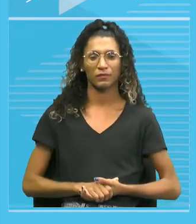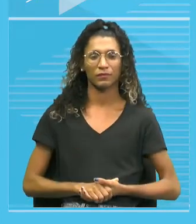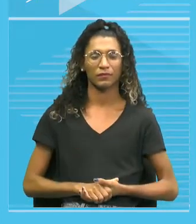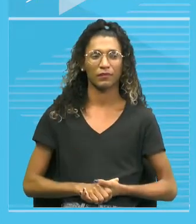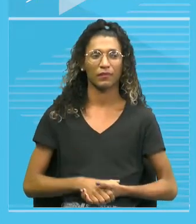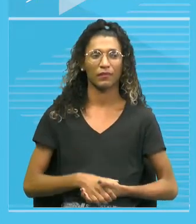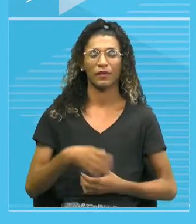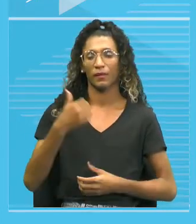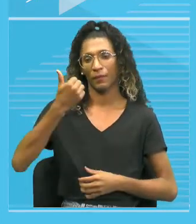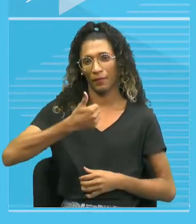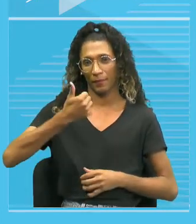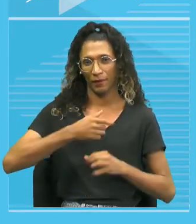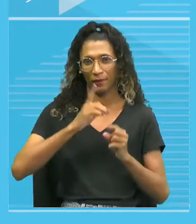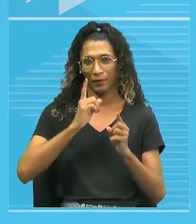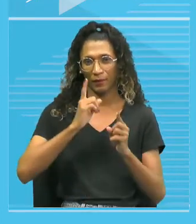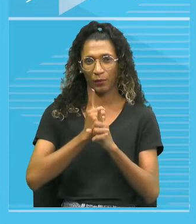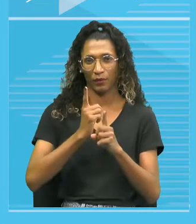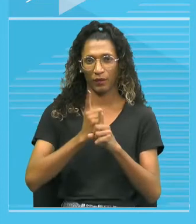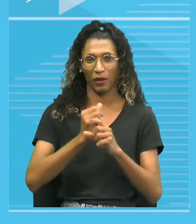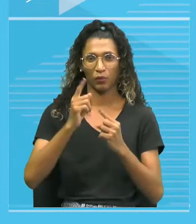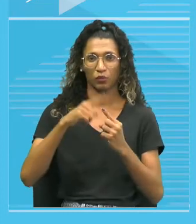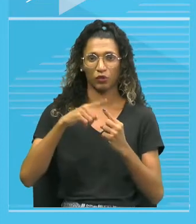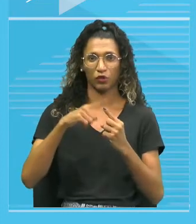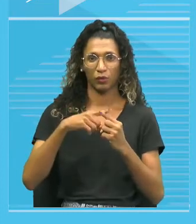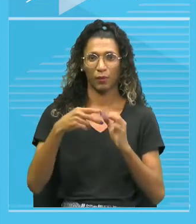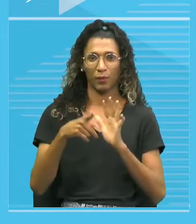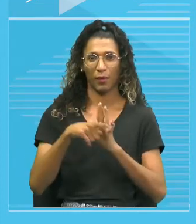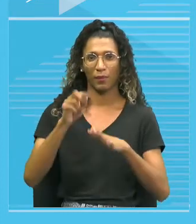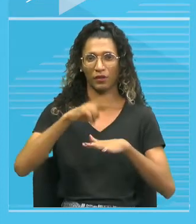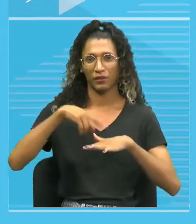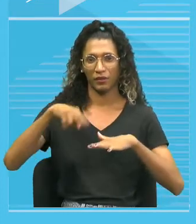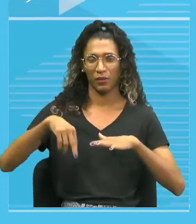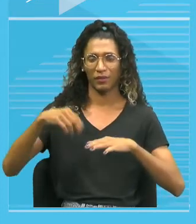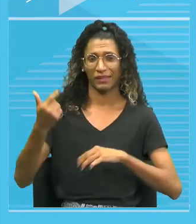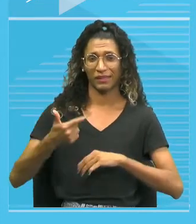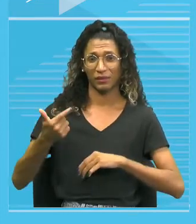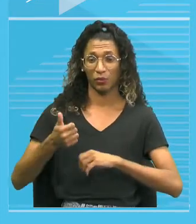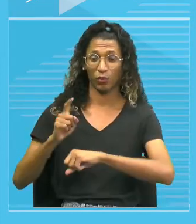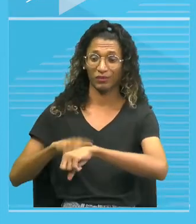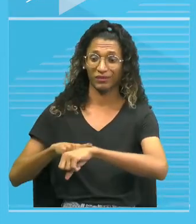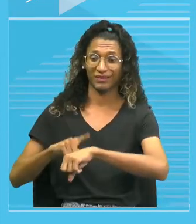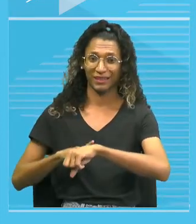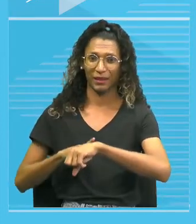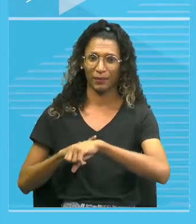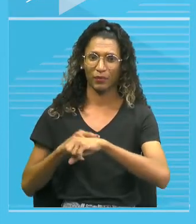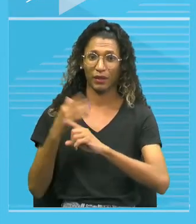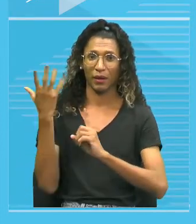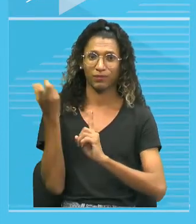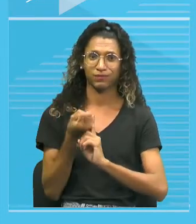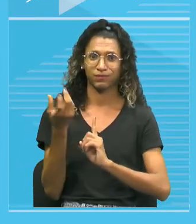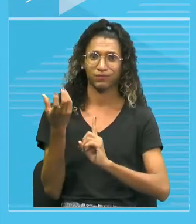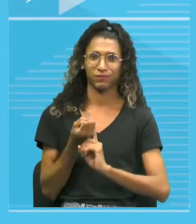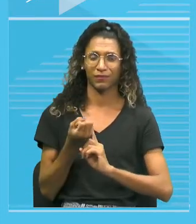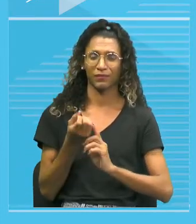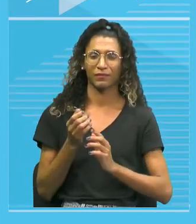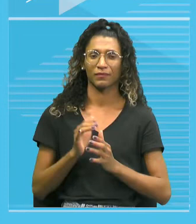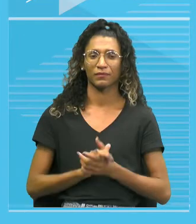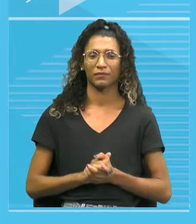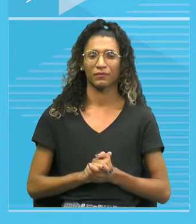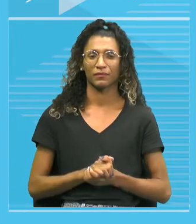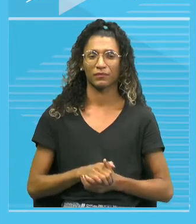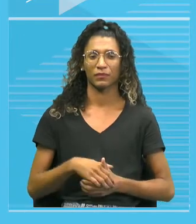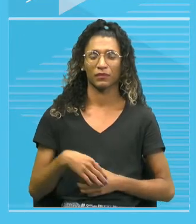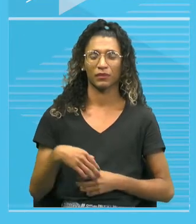o tipo de radiação. Segundo, o tempo de exposição. Tá? E terceiro,